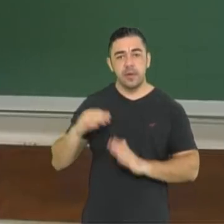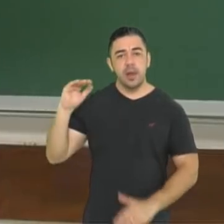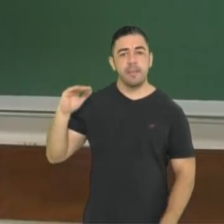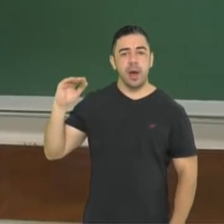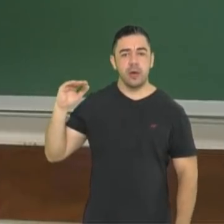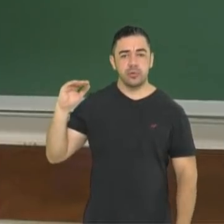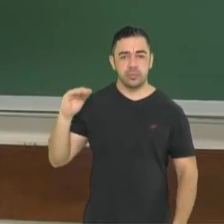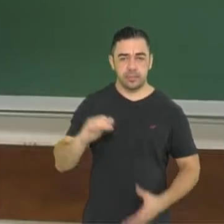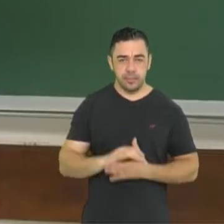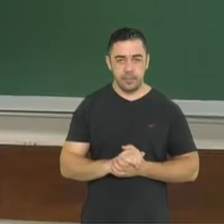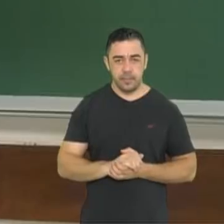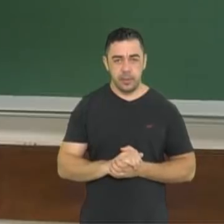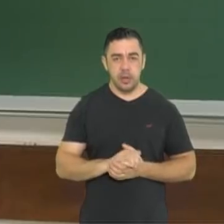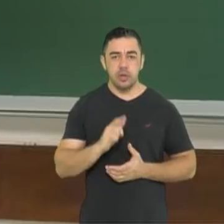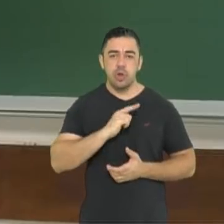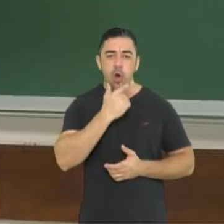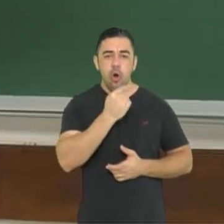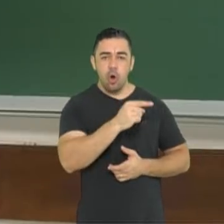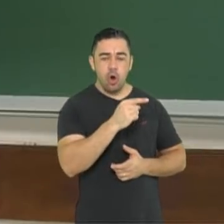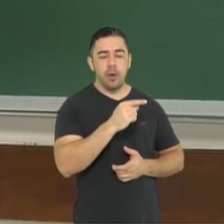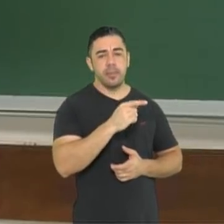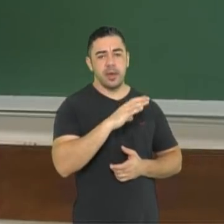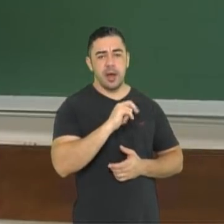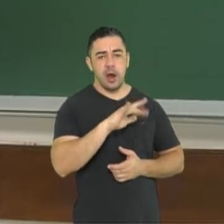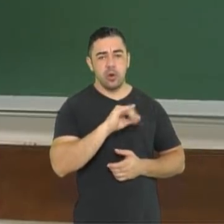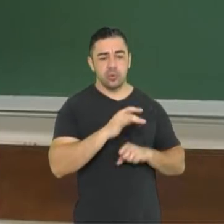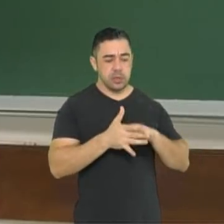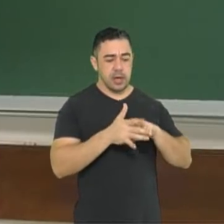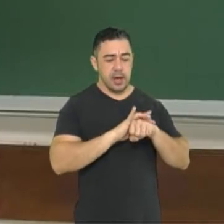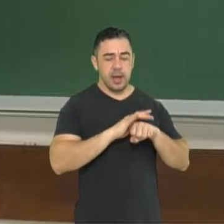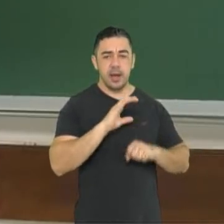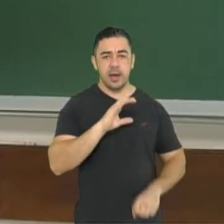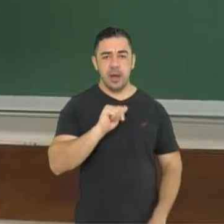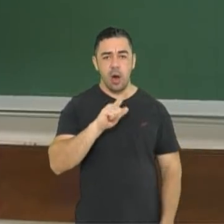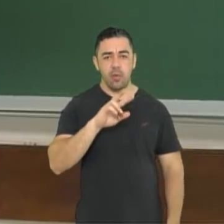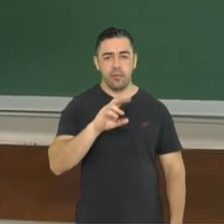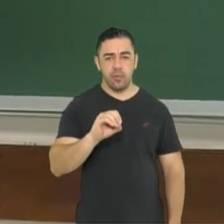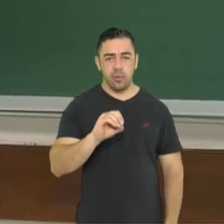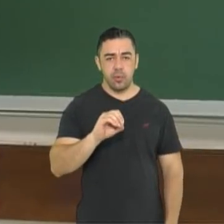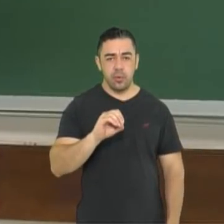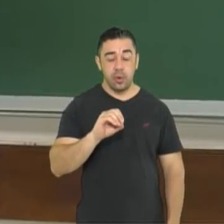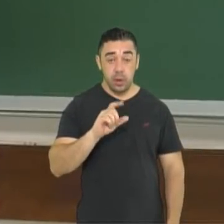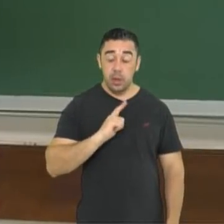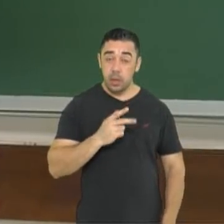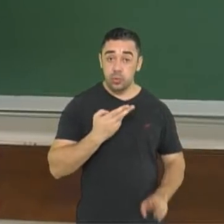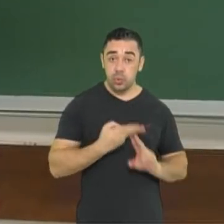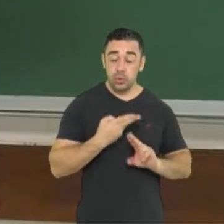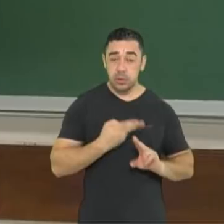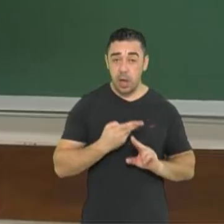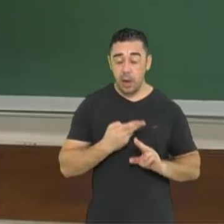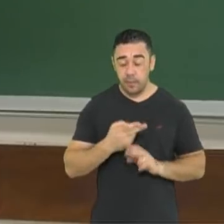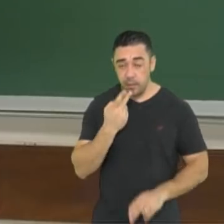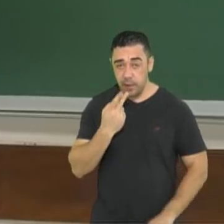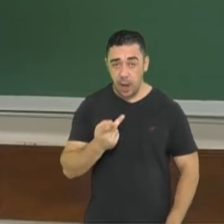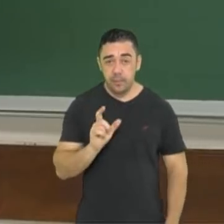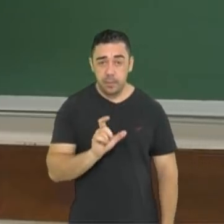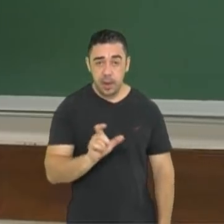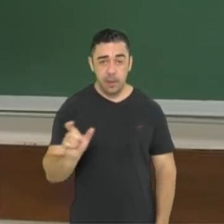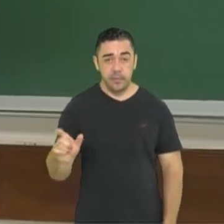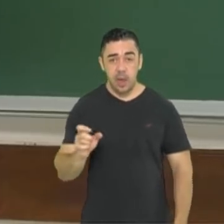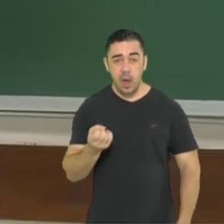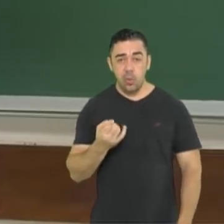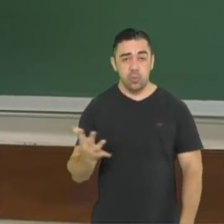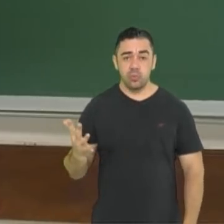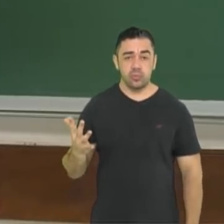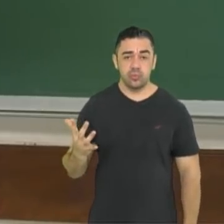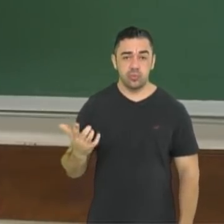lá Carlos o Calvo, porque ele realmente era careca. Eles utilizavam inclusive diz a história que alguns desses